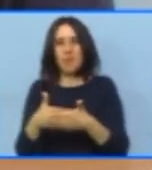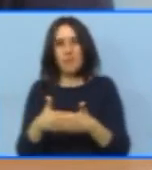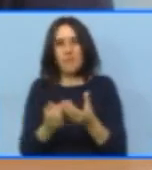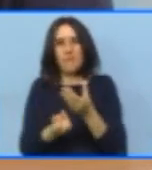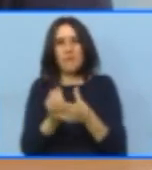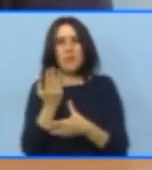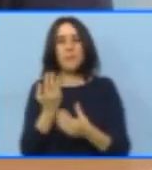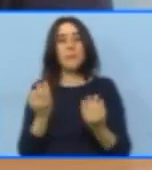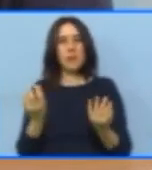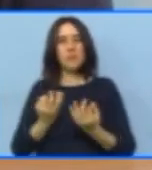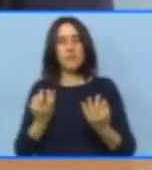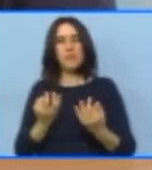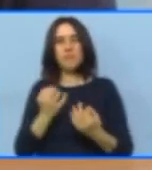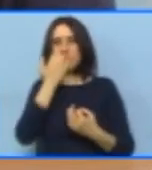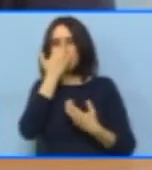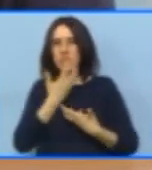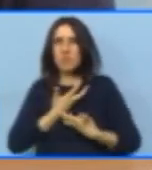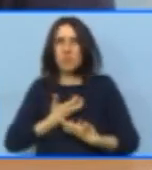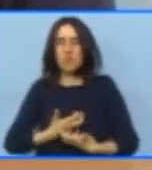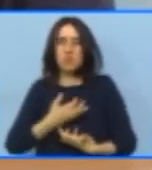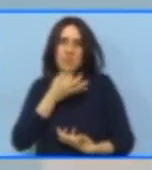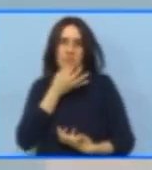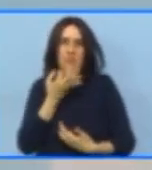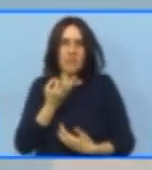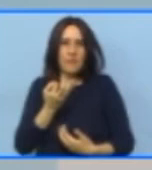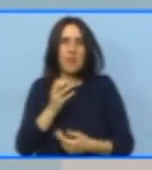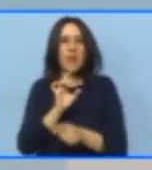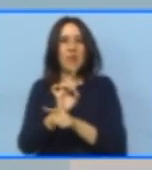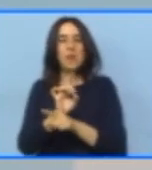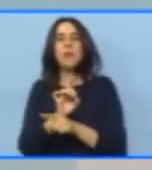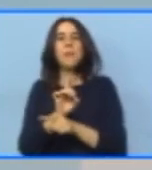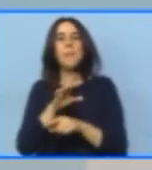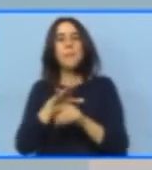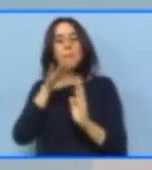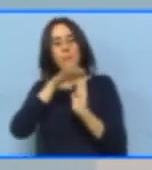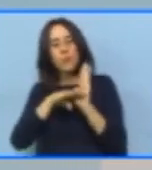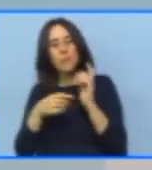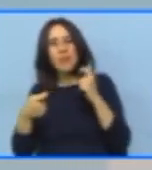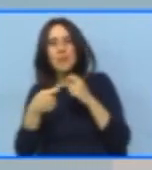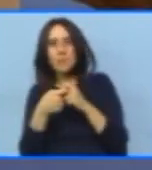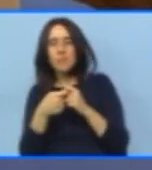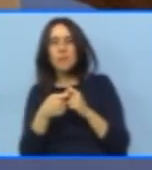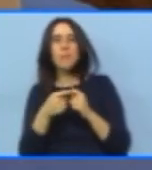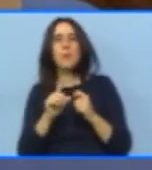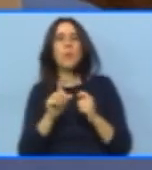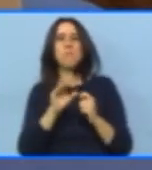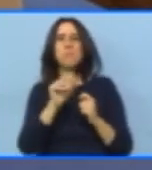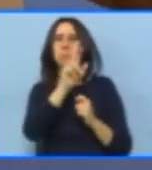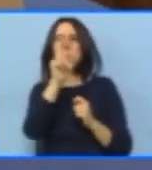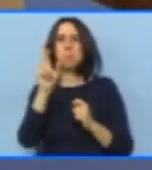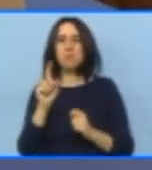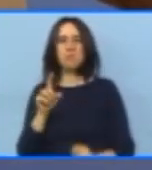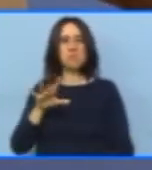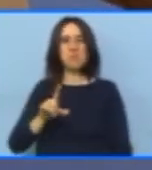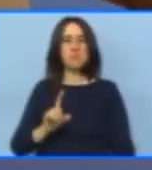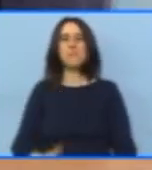Mas, de facto, a desilusão, se podemos falar, é mais em relação ao tipo de programa do que propriamente ir a vários sítios, exatamente, que não faz